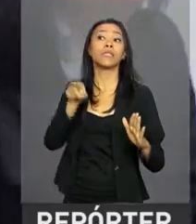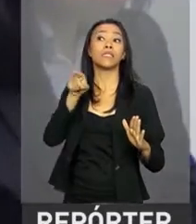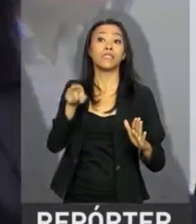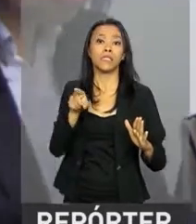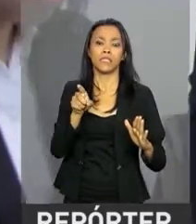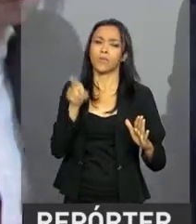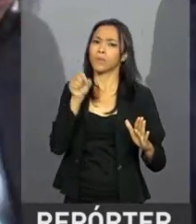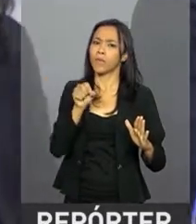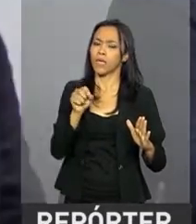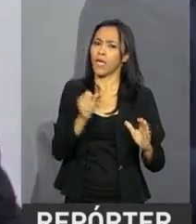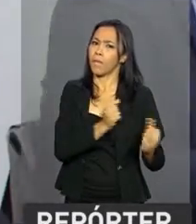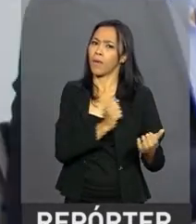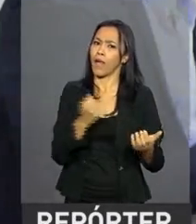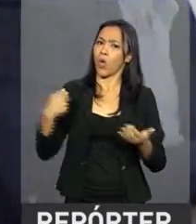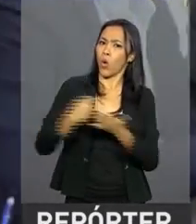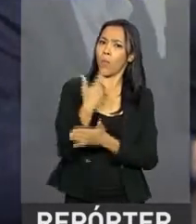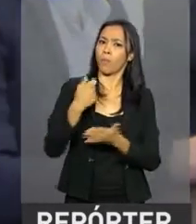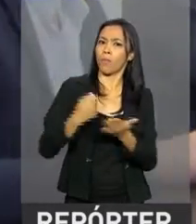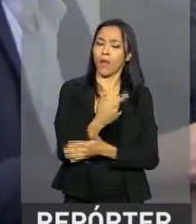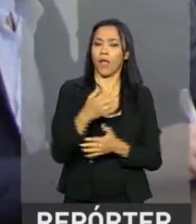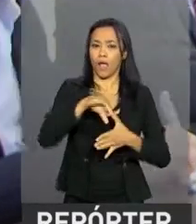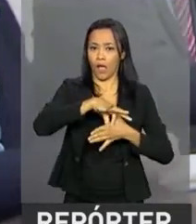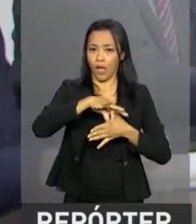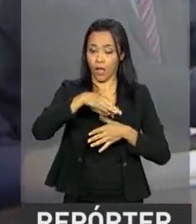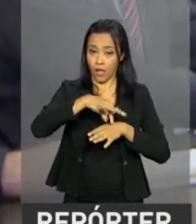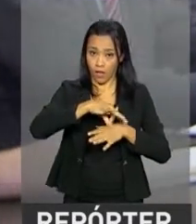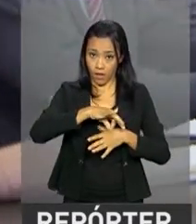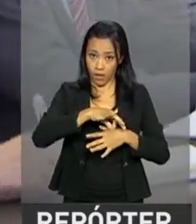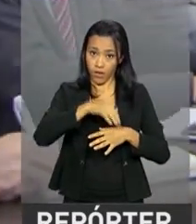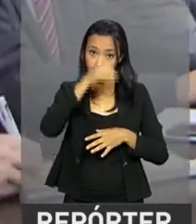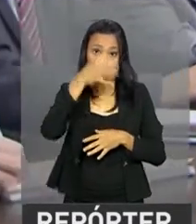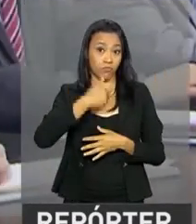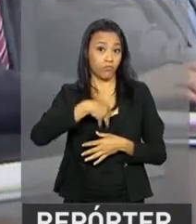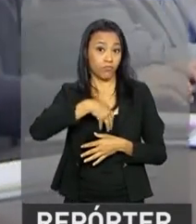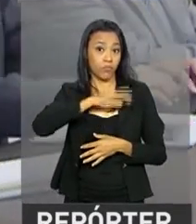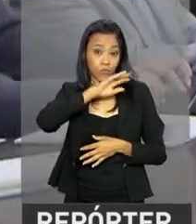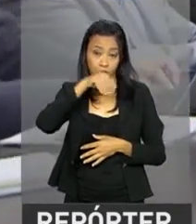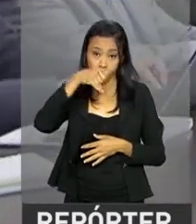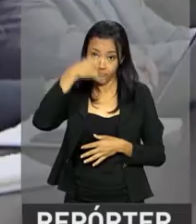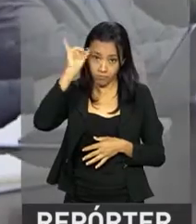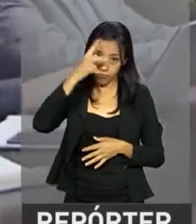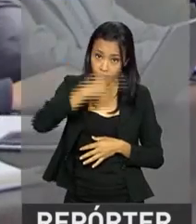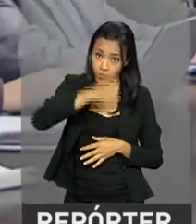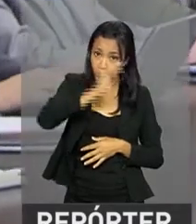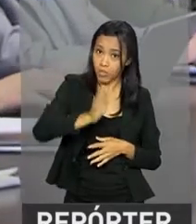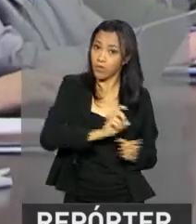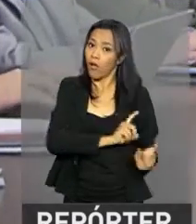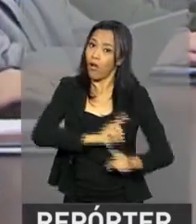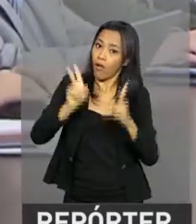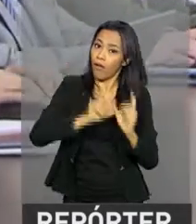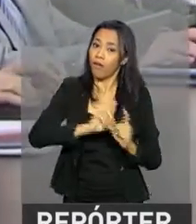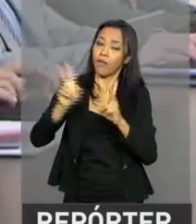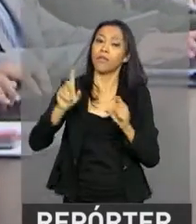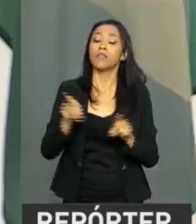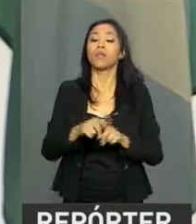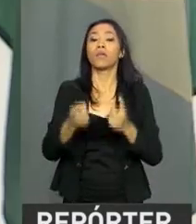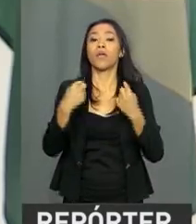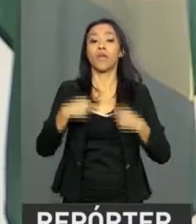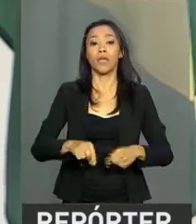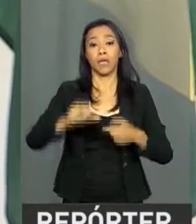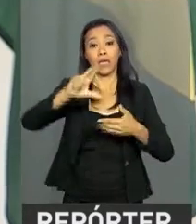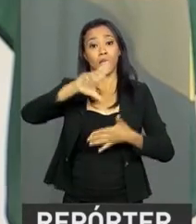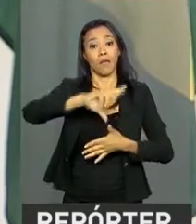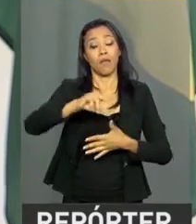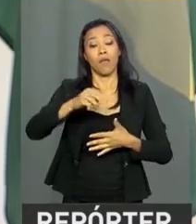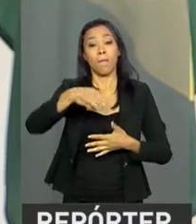carne bovina brasileira. Quer ainda avançar nas tratativas para um acordo de livre comércio entre o Mercosul e o Japão. O que